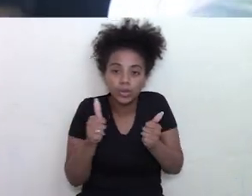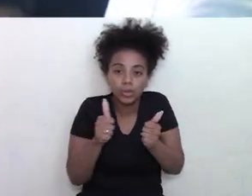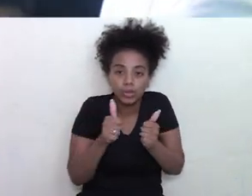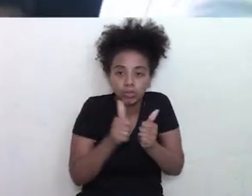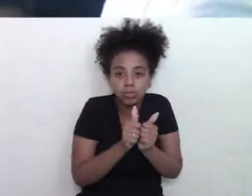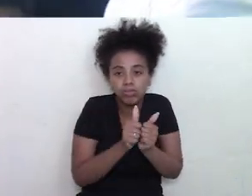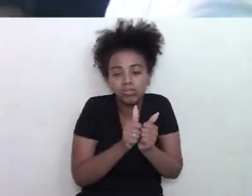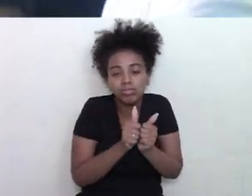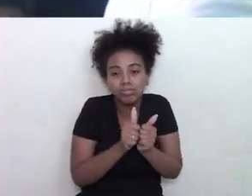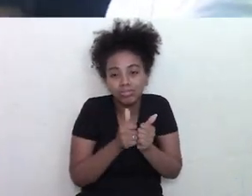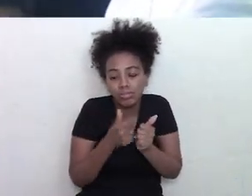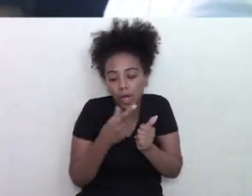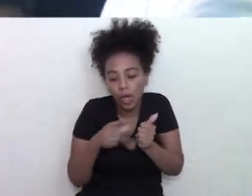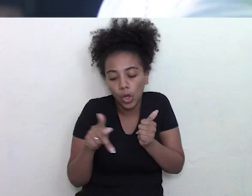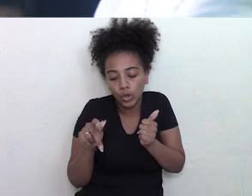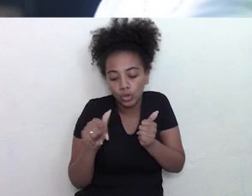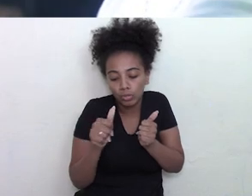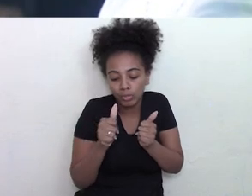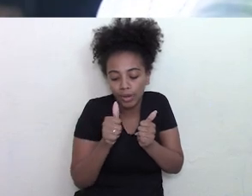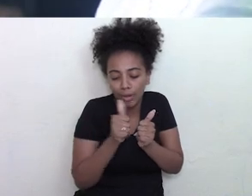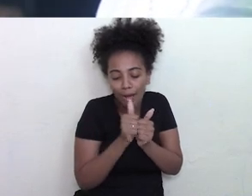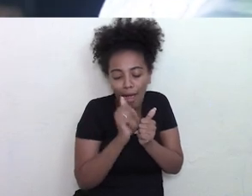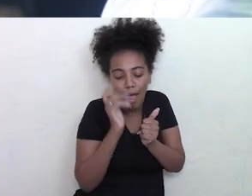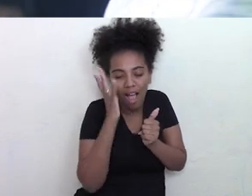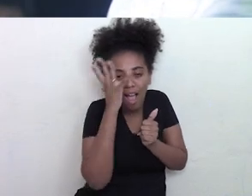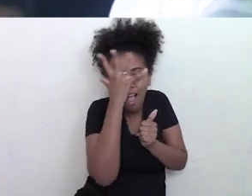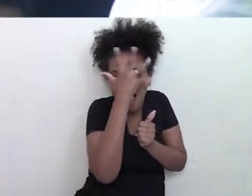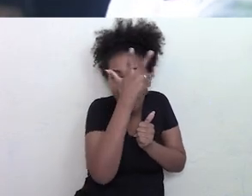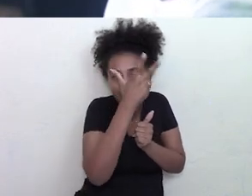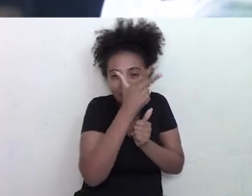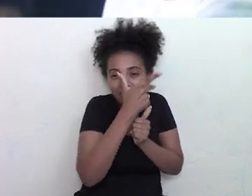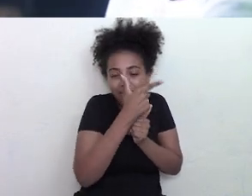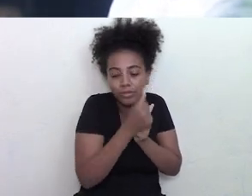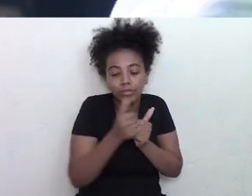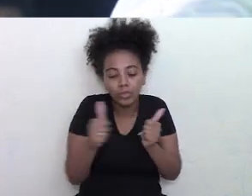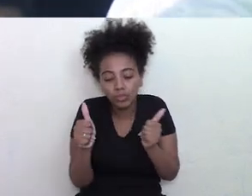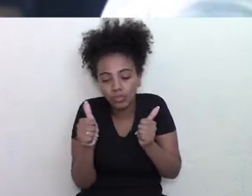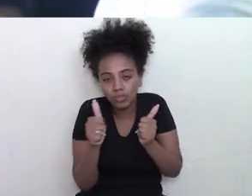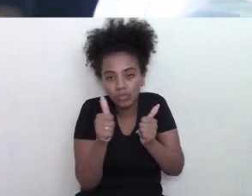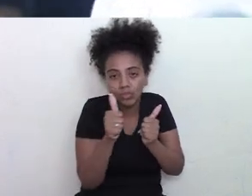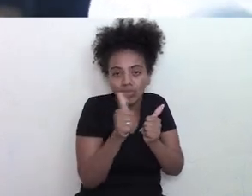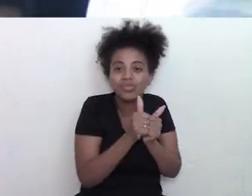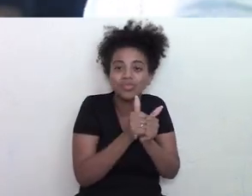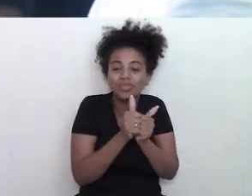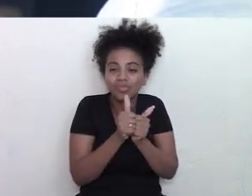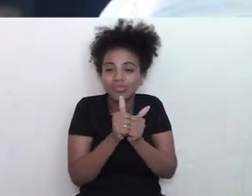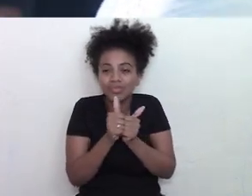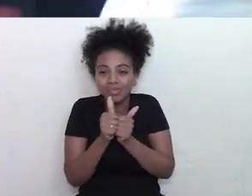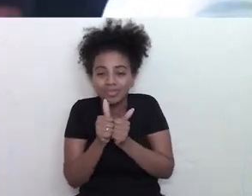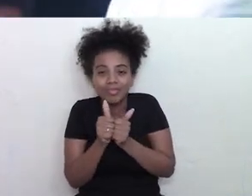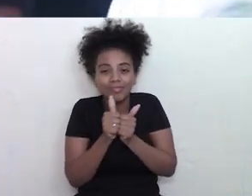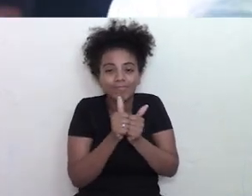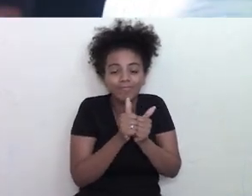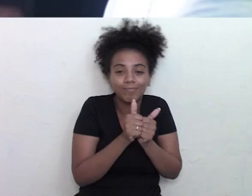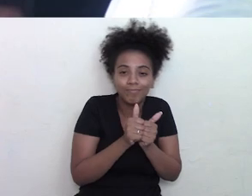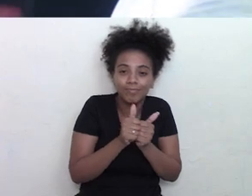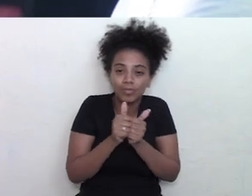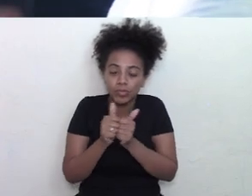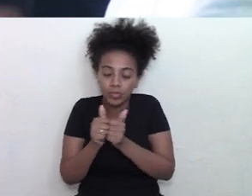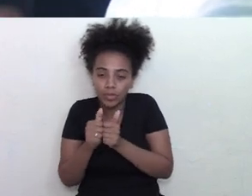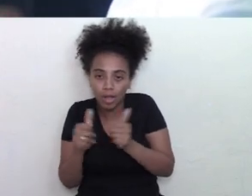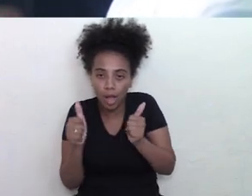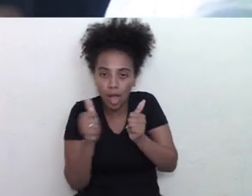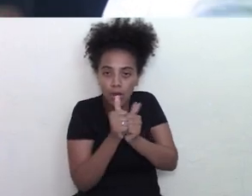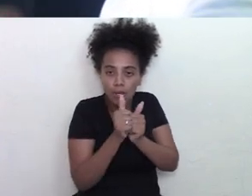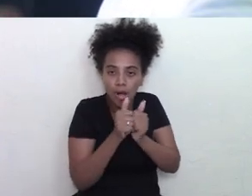Comigo, com você por perto, tudo é tão bonito. Fica comigo, na beira